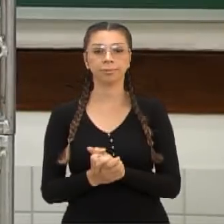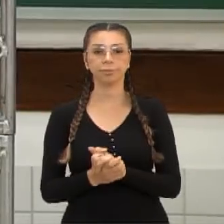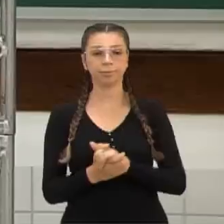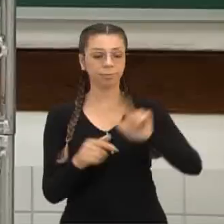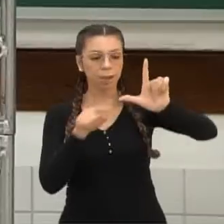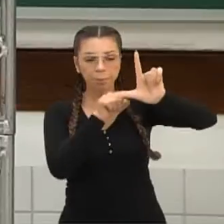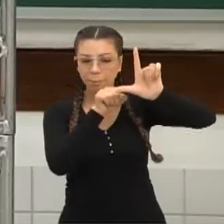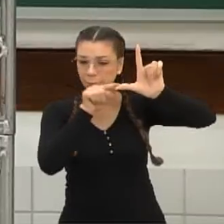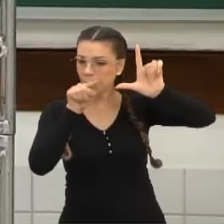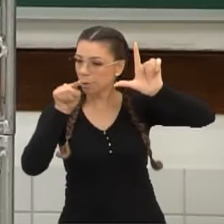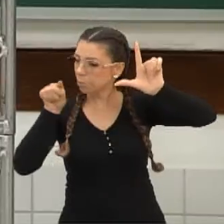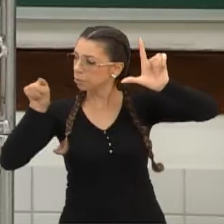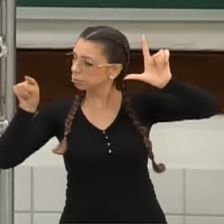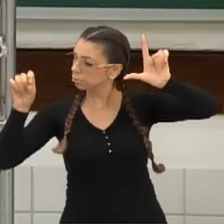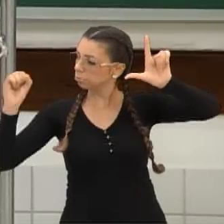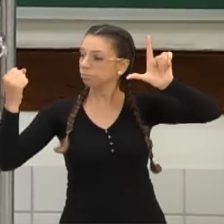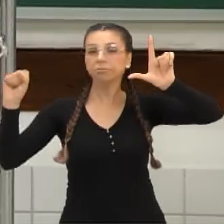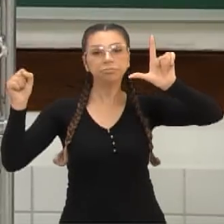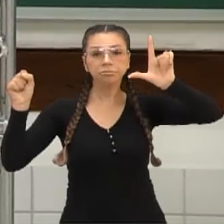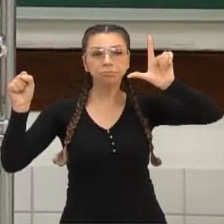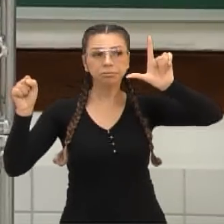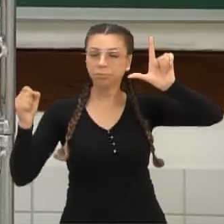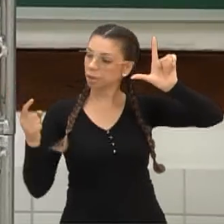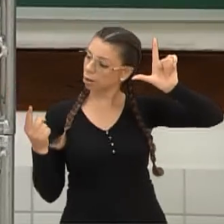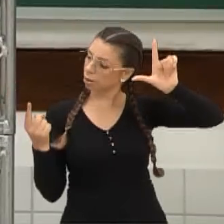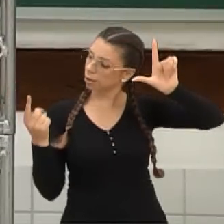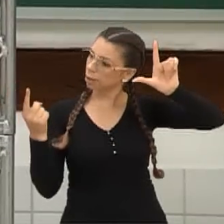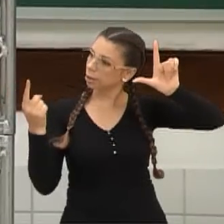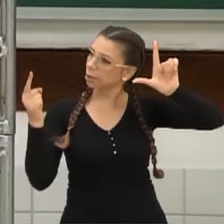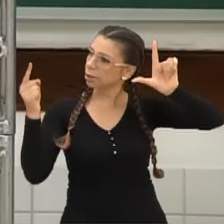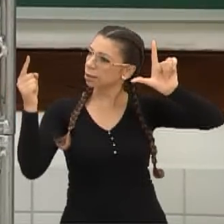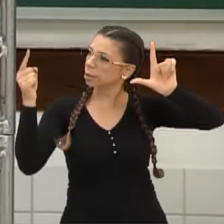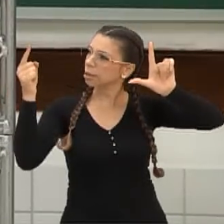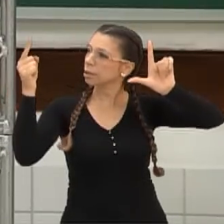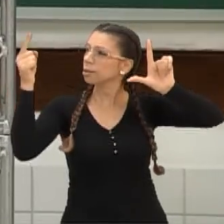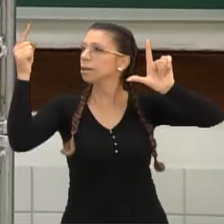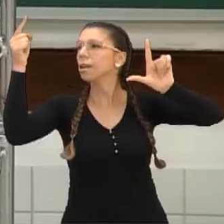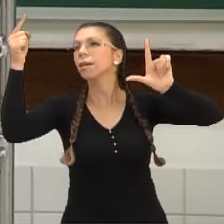no 10. Deixa a professora me guiar aqui.